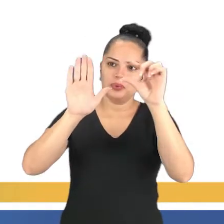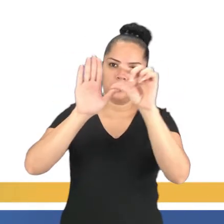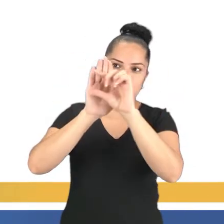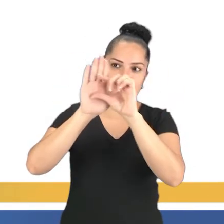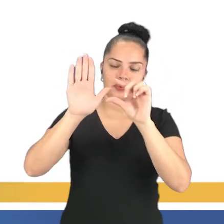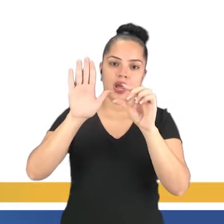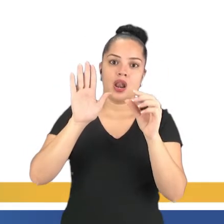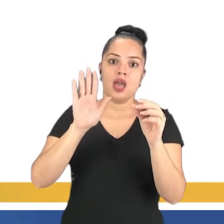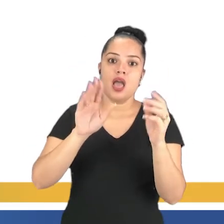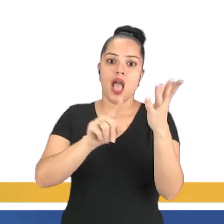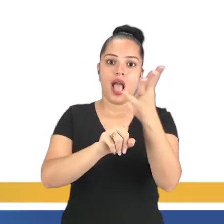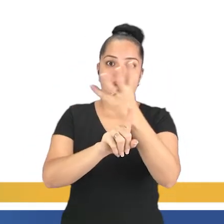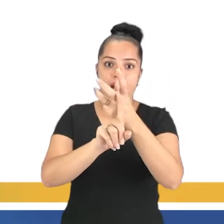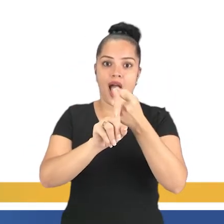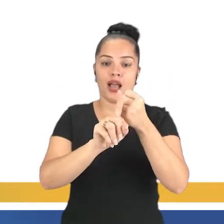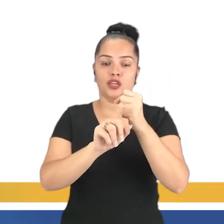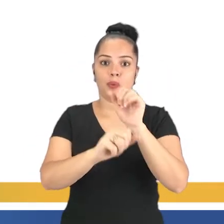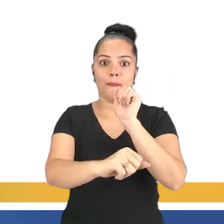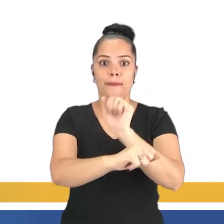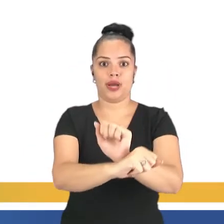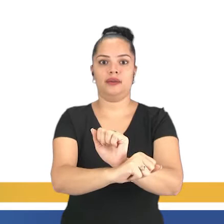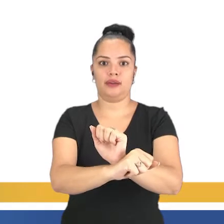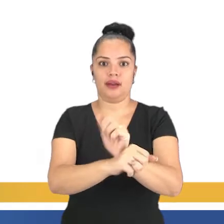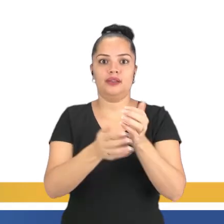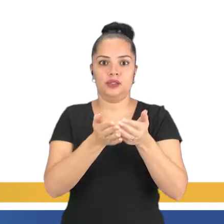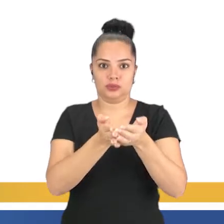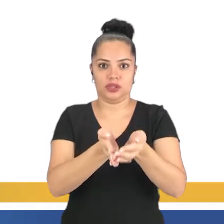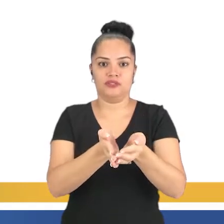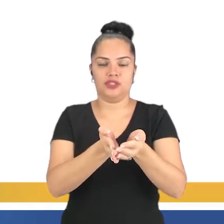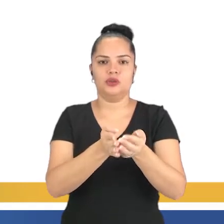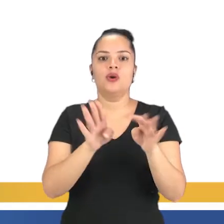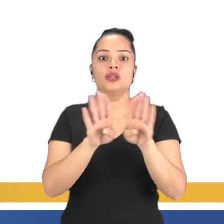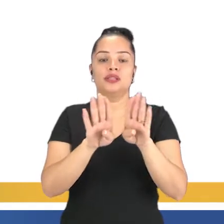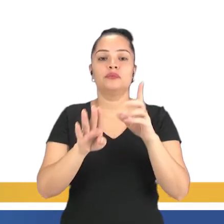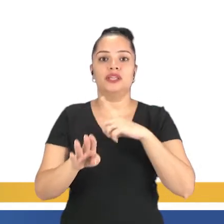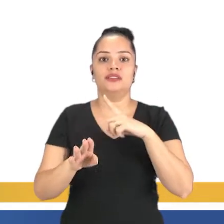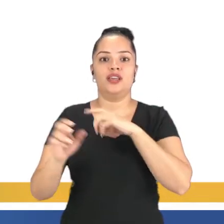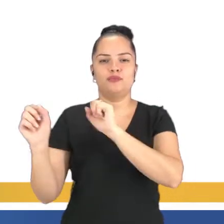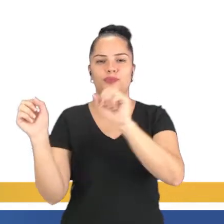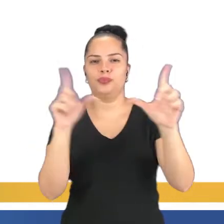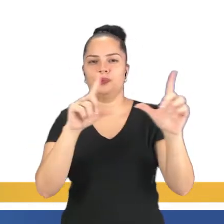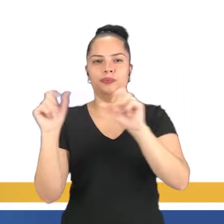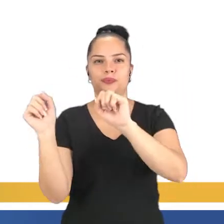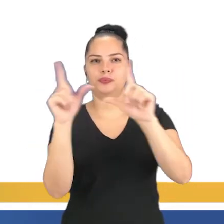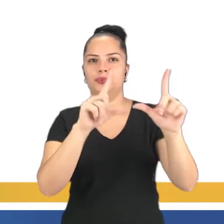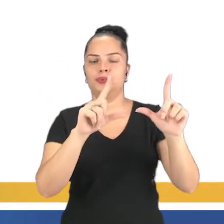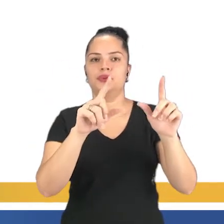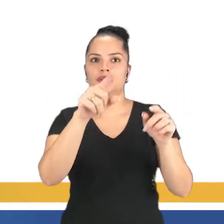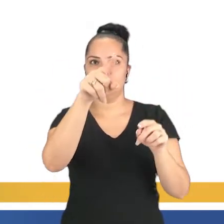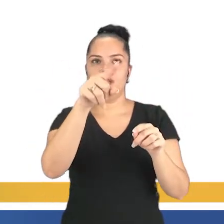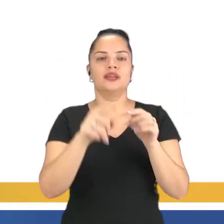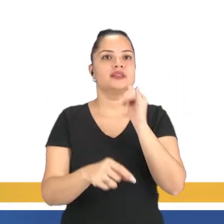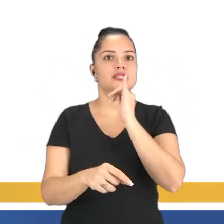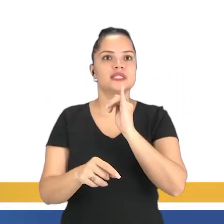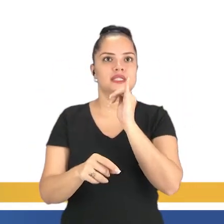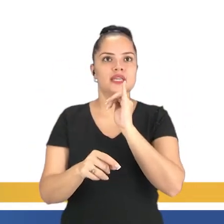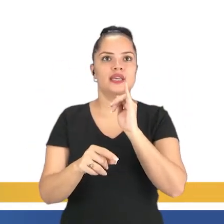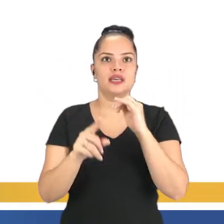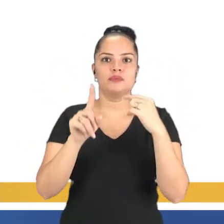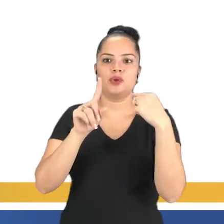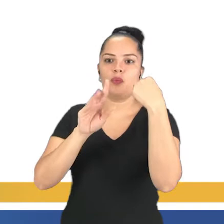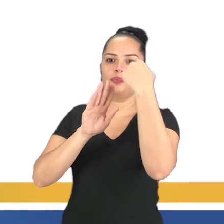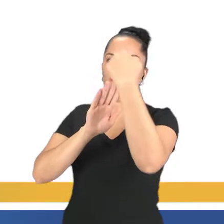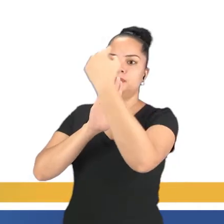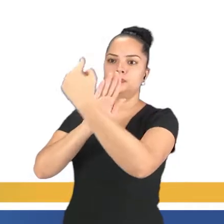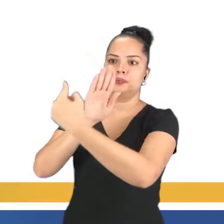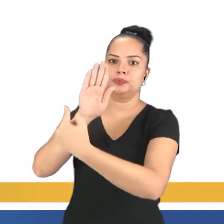parada também. Vejamos agora os infográficos animados, olha a diferença, né? A gente pode colocar aqui os